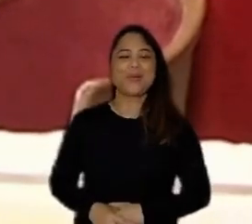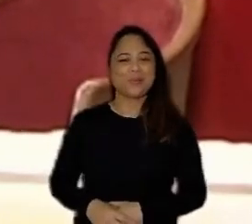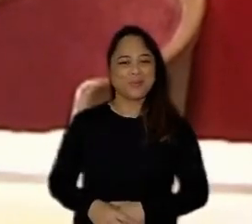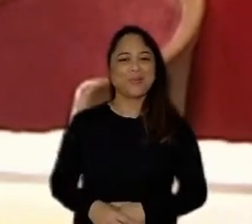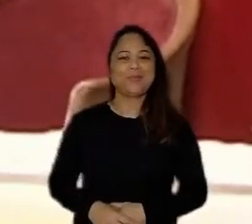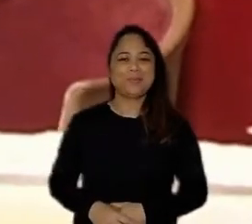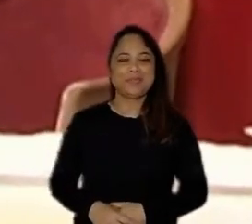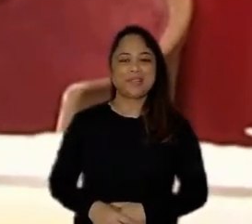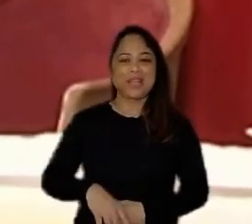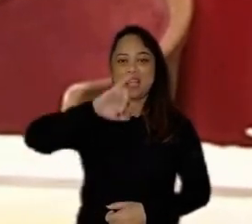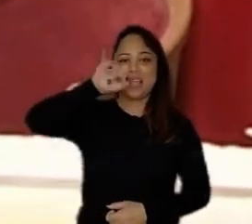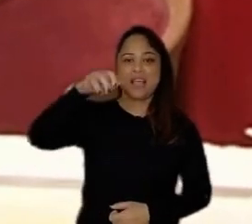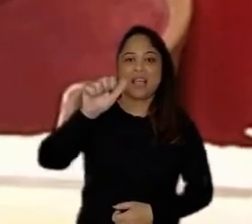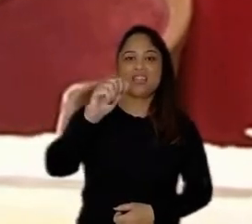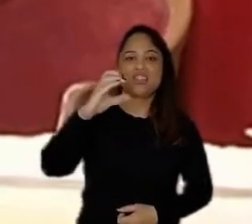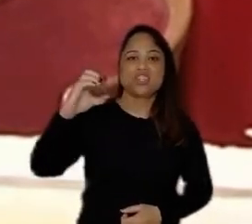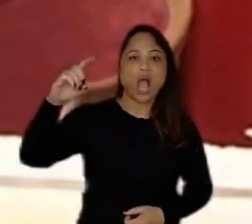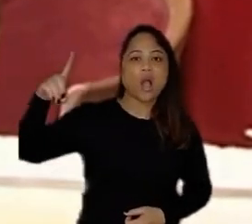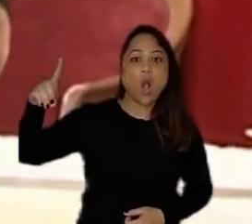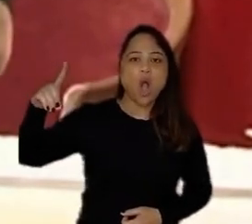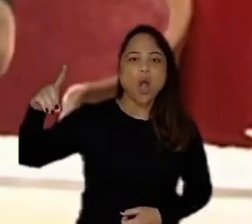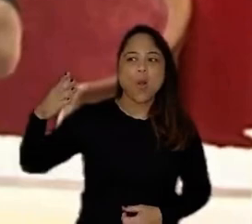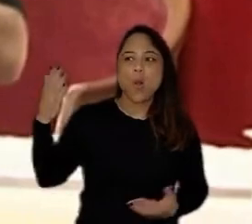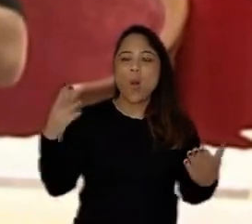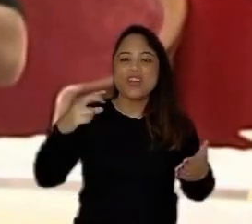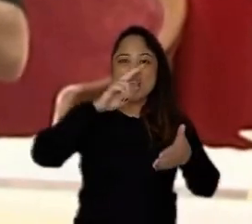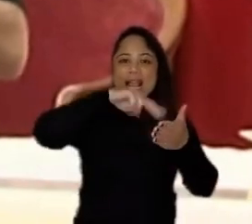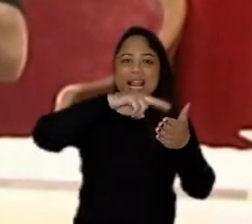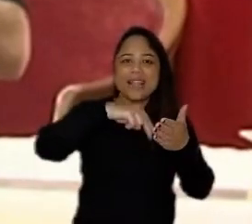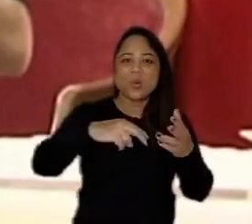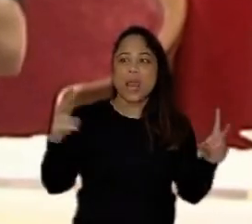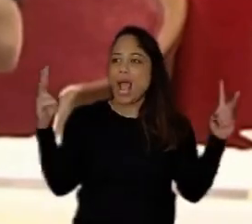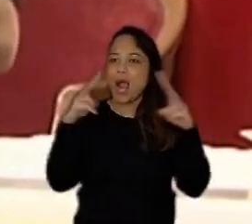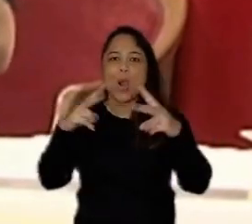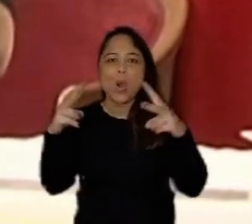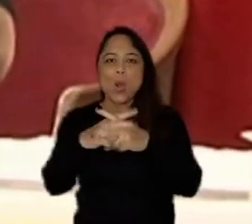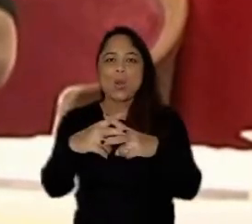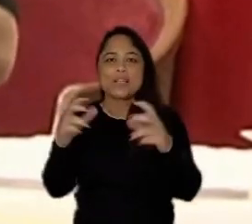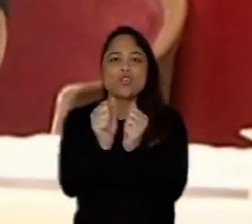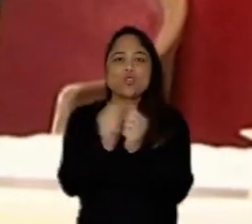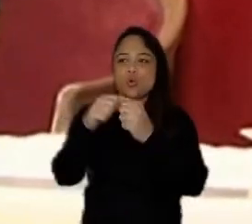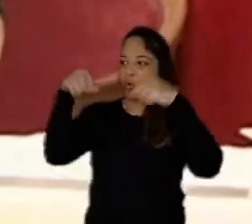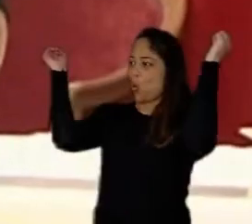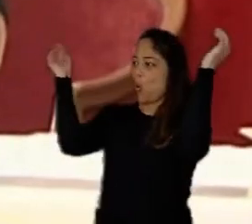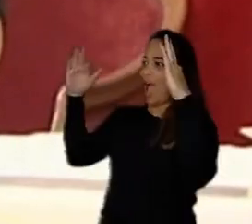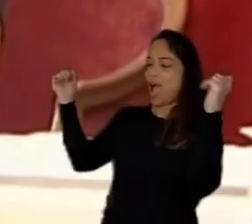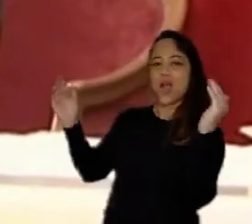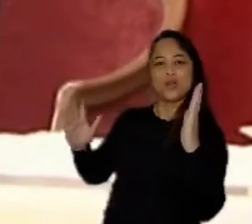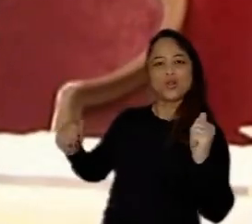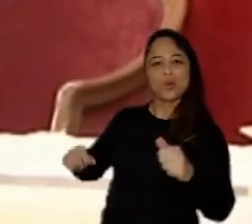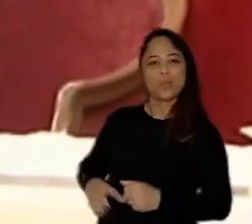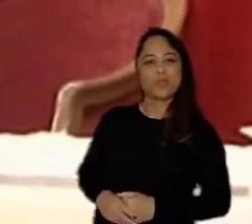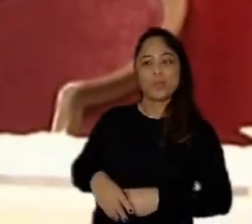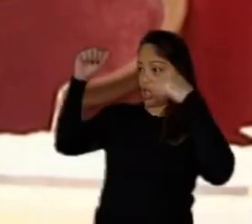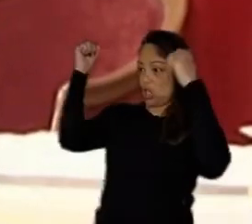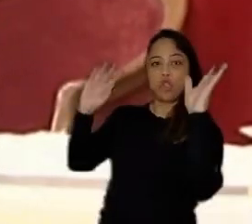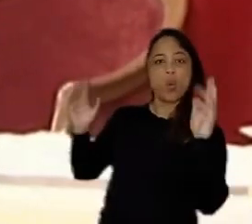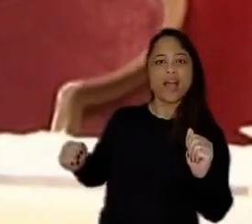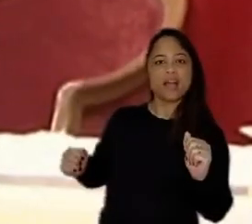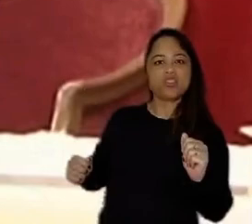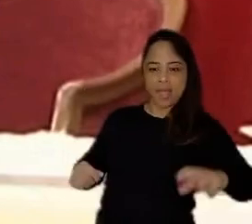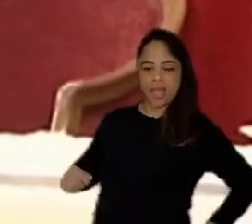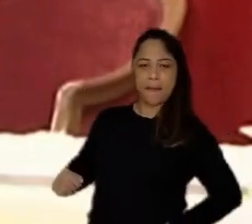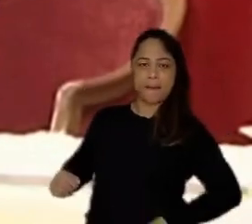anjo, e o anjo ainda cepou com a espada a coxa. A irmã que leu a leitura diz, até hoje